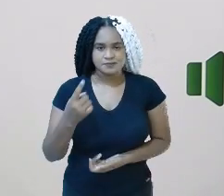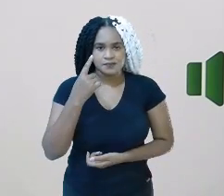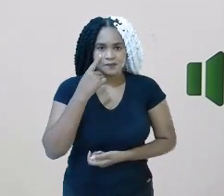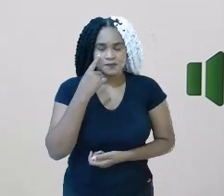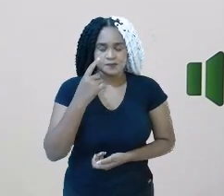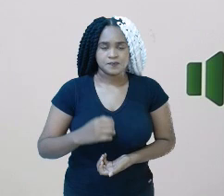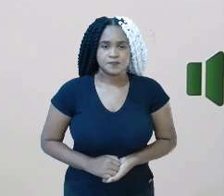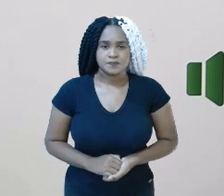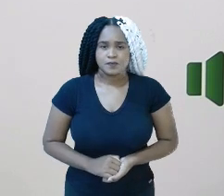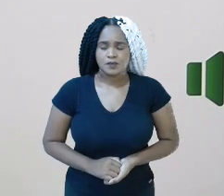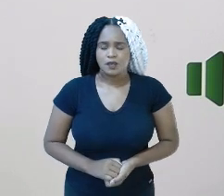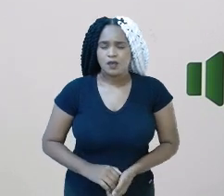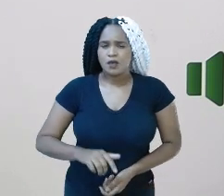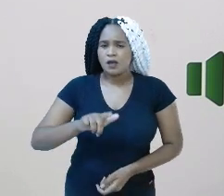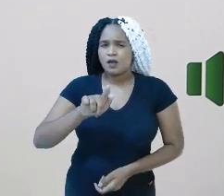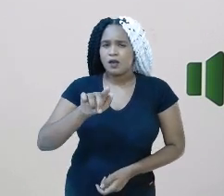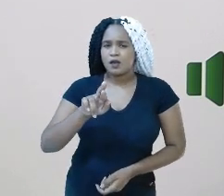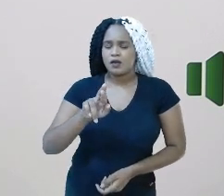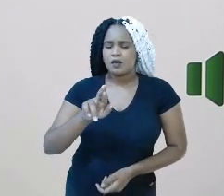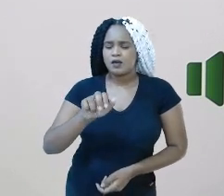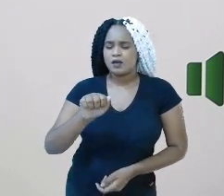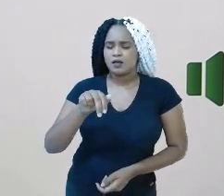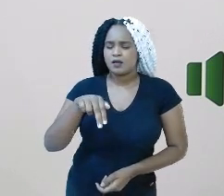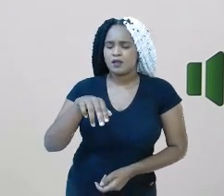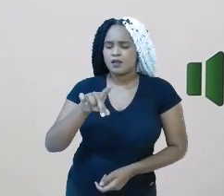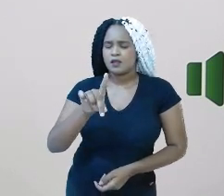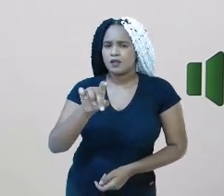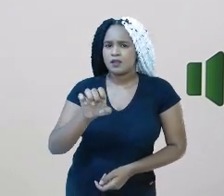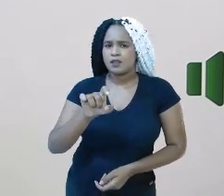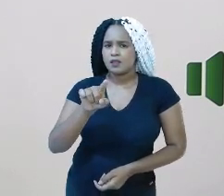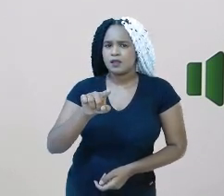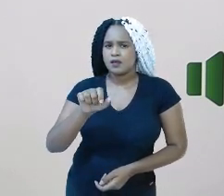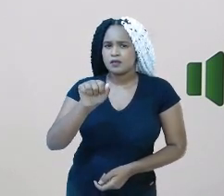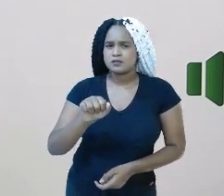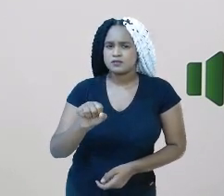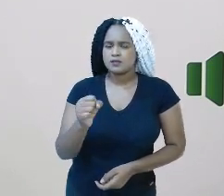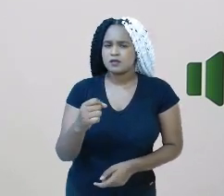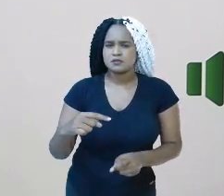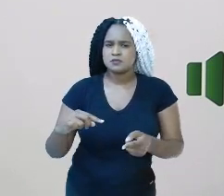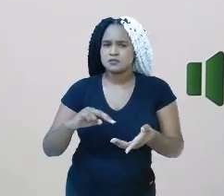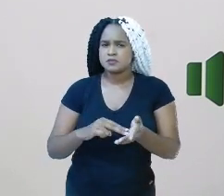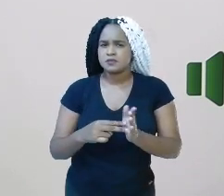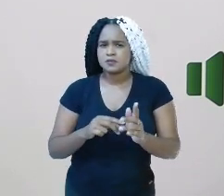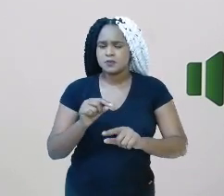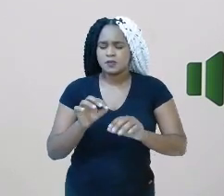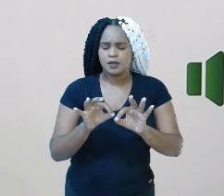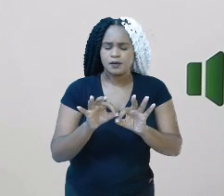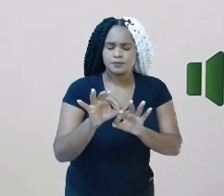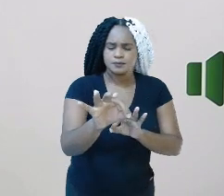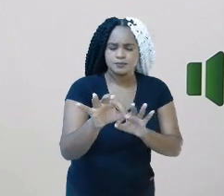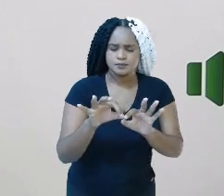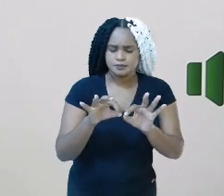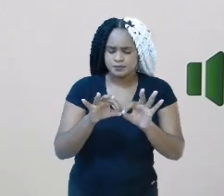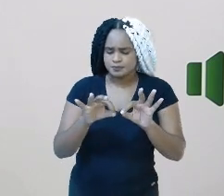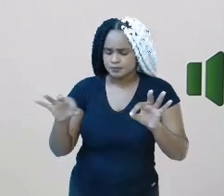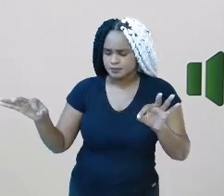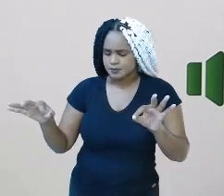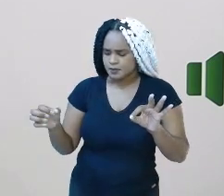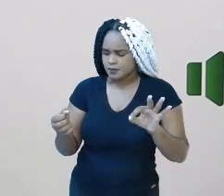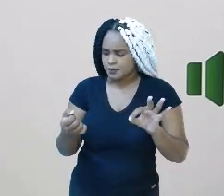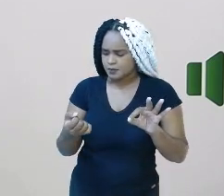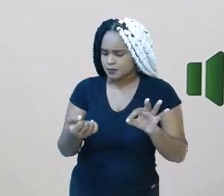e medidas, eu estou querendo falar da medição de coisas. Isso mesmo, da medição das